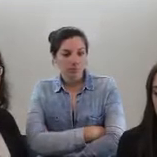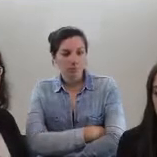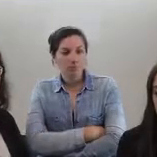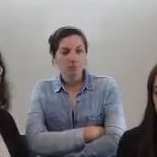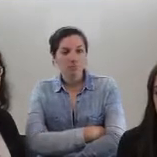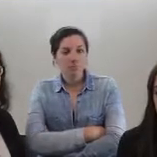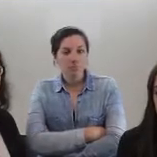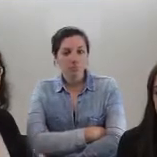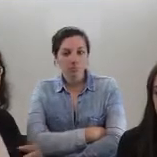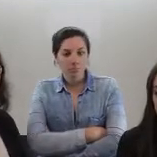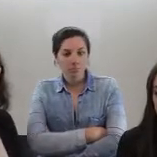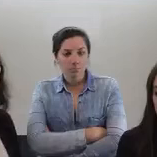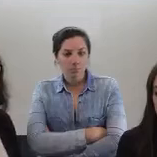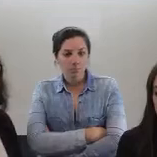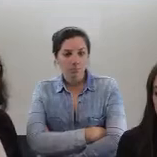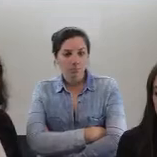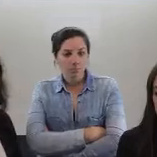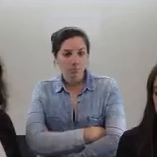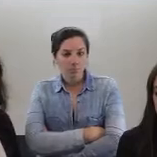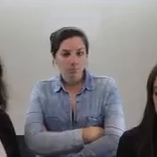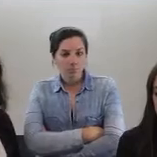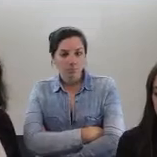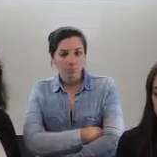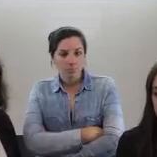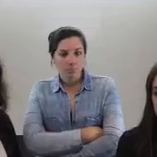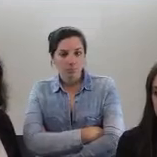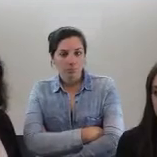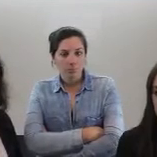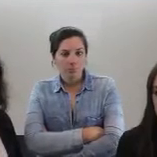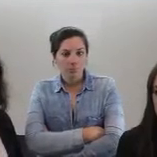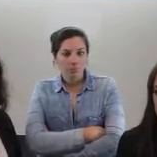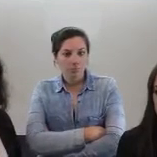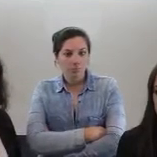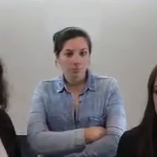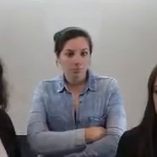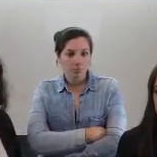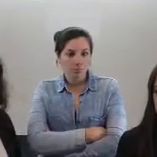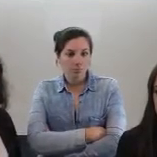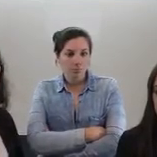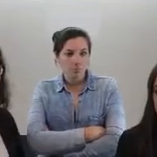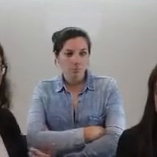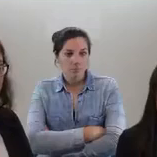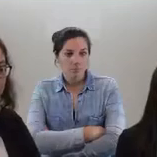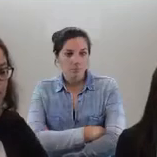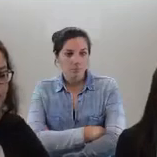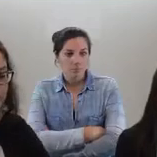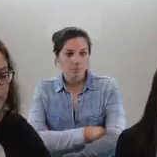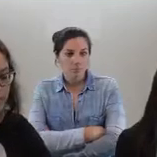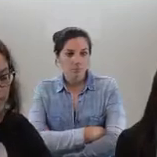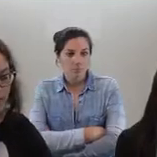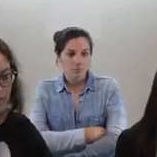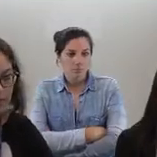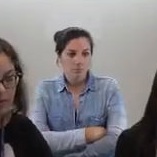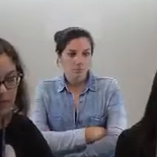uma infinidade aqui para você refinar a sua pesquisa. Agora, se nós fôssemos ali pesquisar a palavra em português,